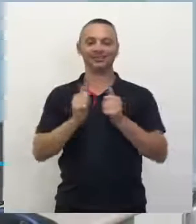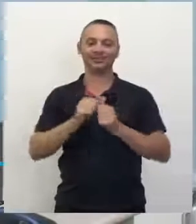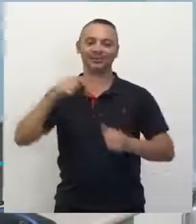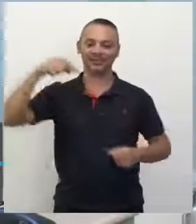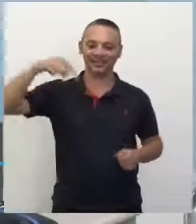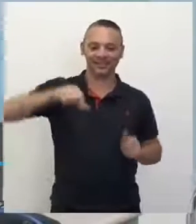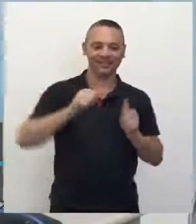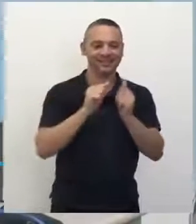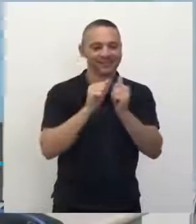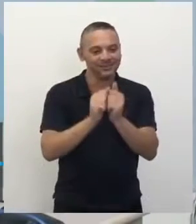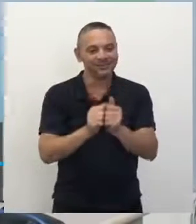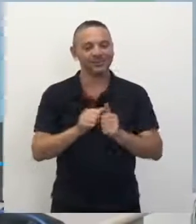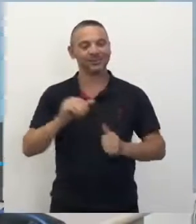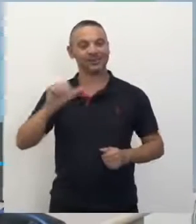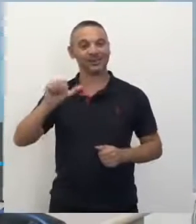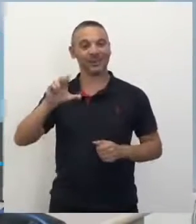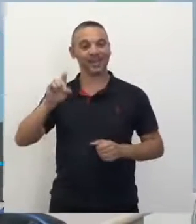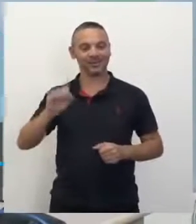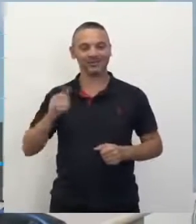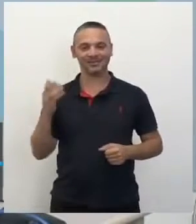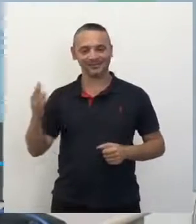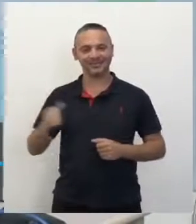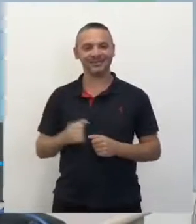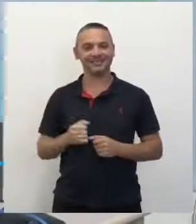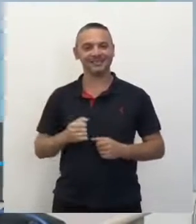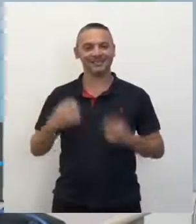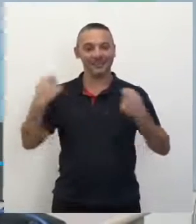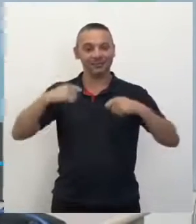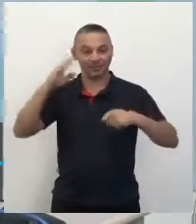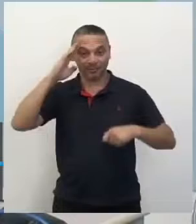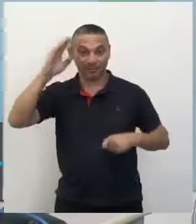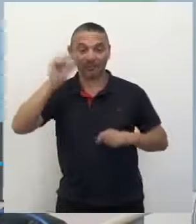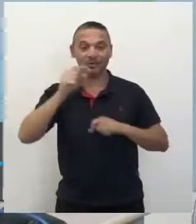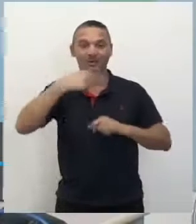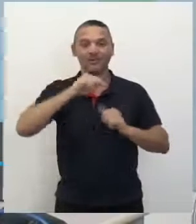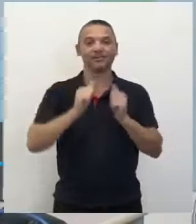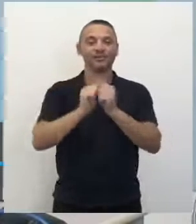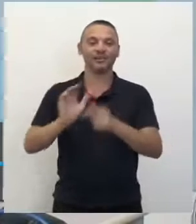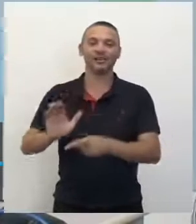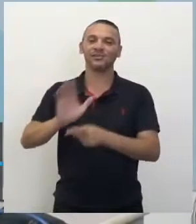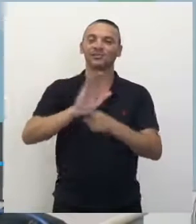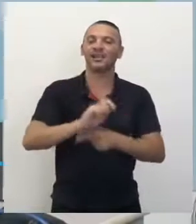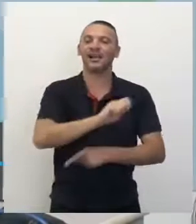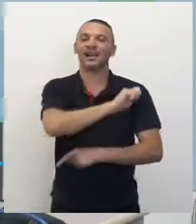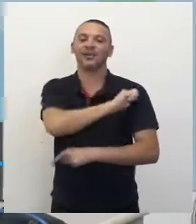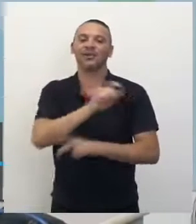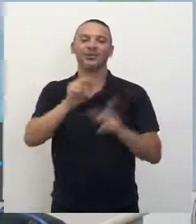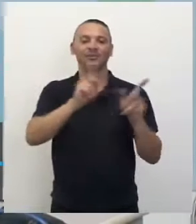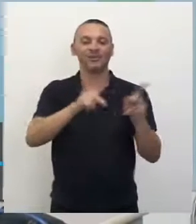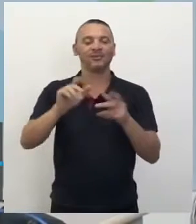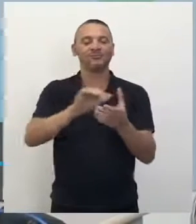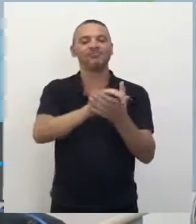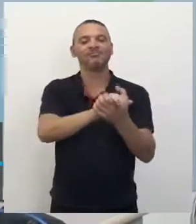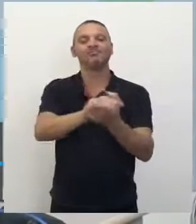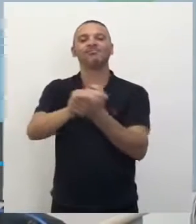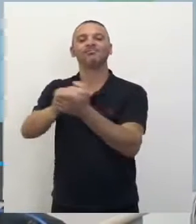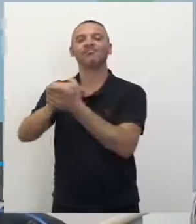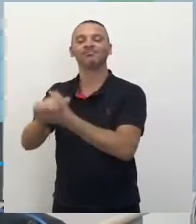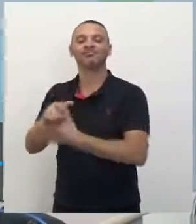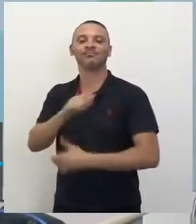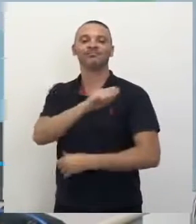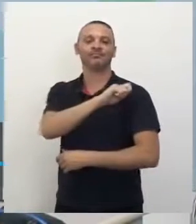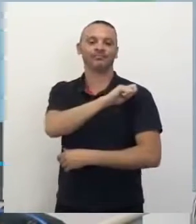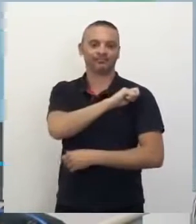aqui estar de volta com vocês, principalmente aí para dar esse apoio aos alunos, aos professores. Eu quero cumprimentar aí todos os